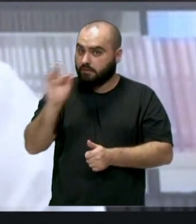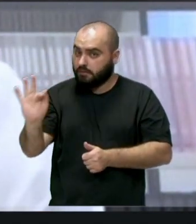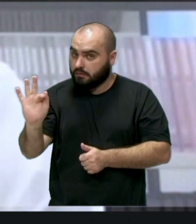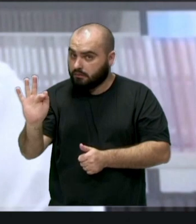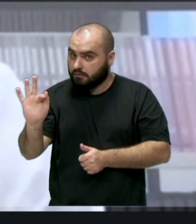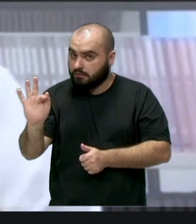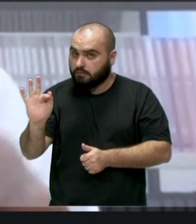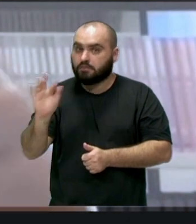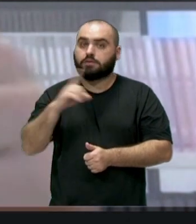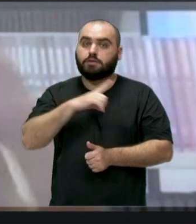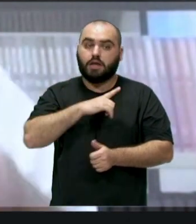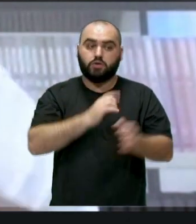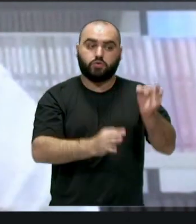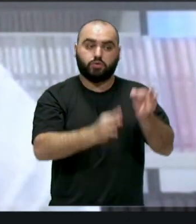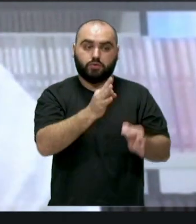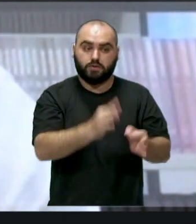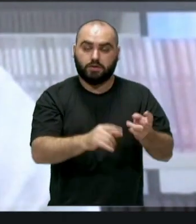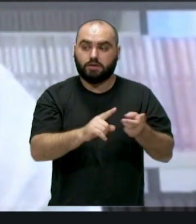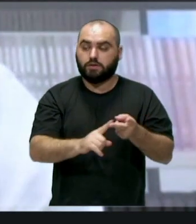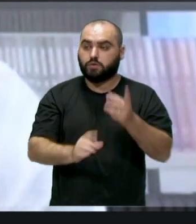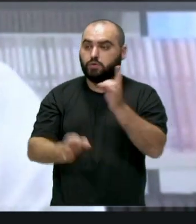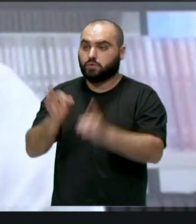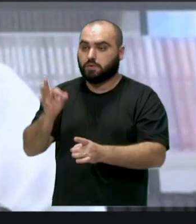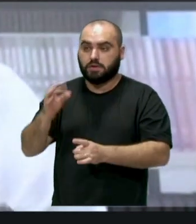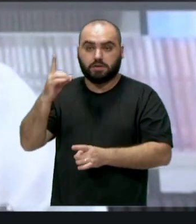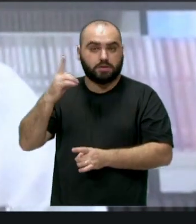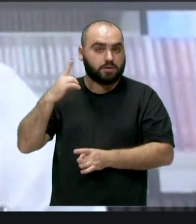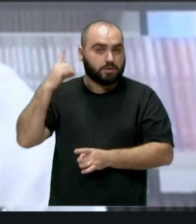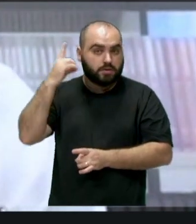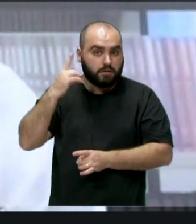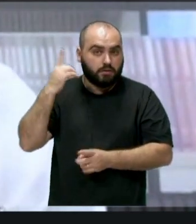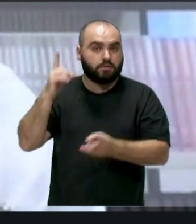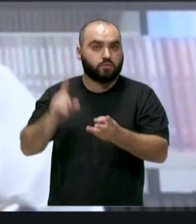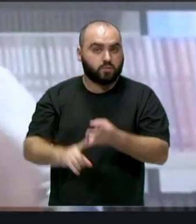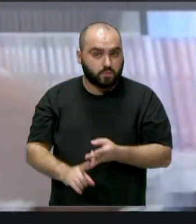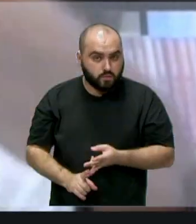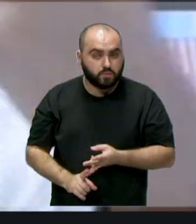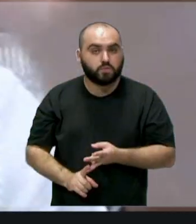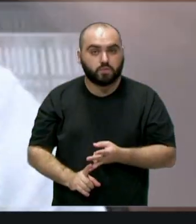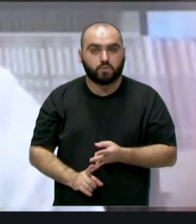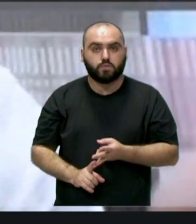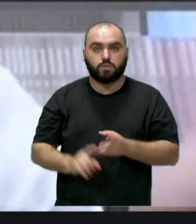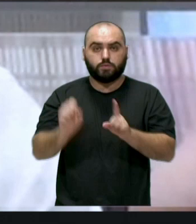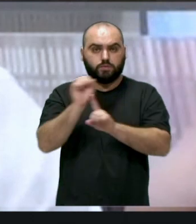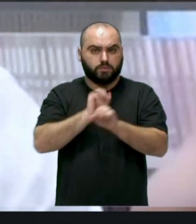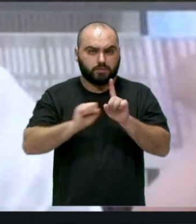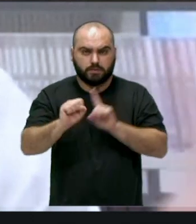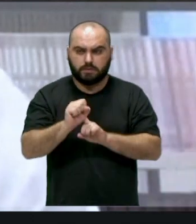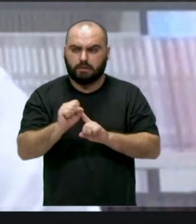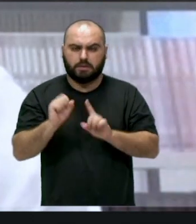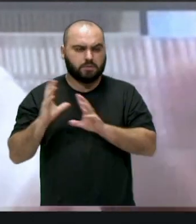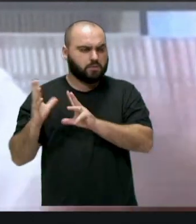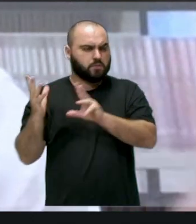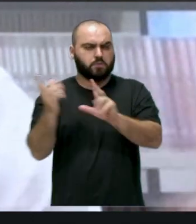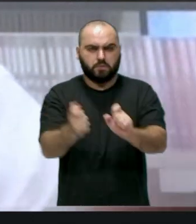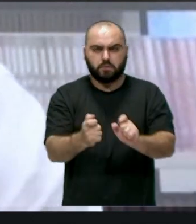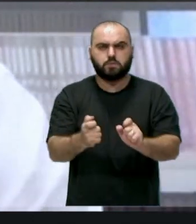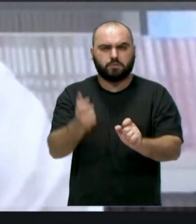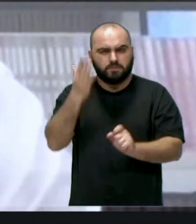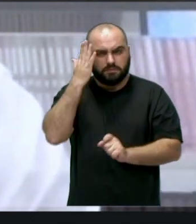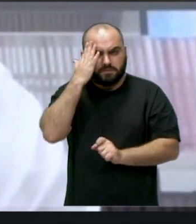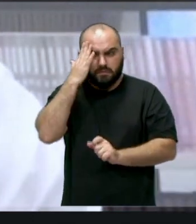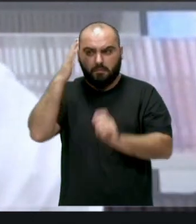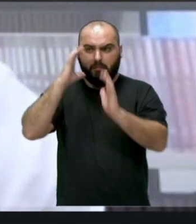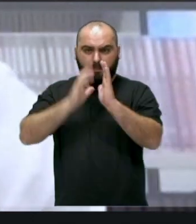promotores de justiça, juízes de direito, a sociedade civil como um todo, que nem a senhora falou, os